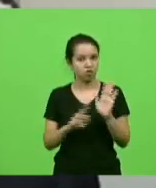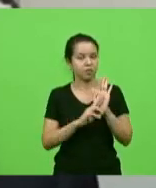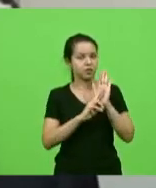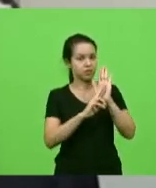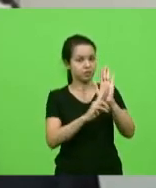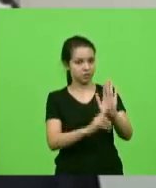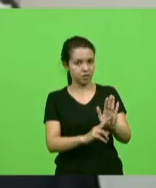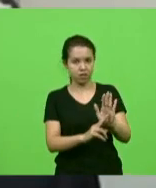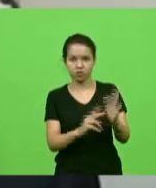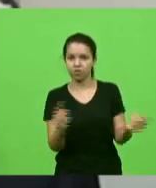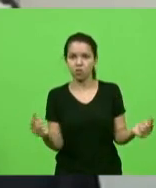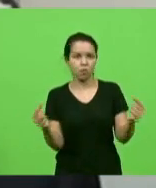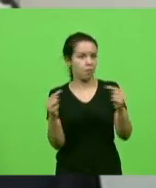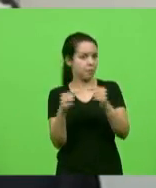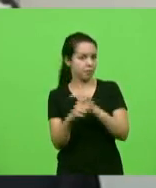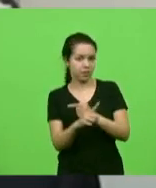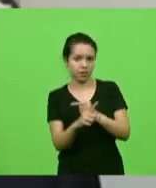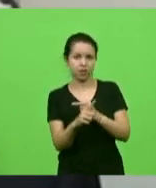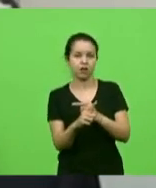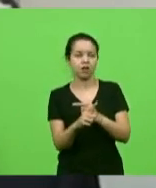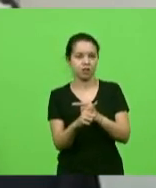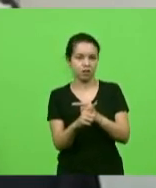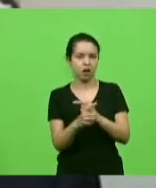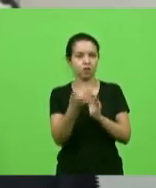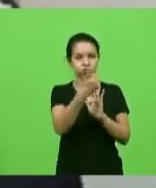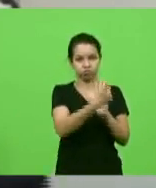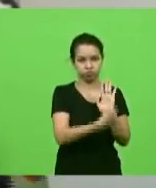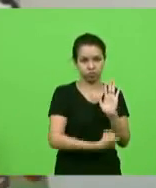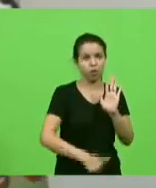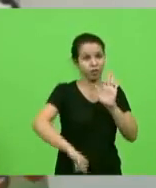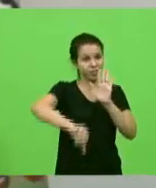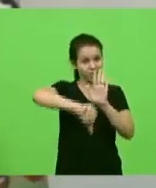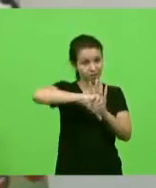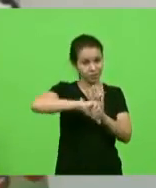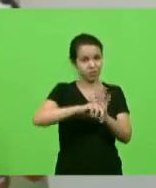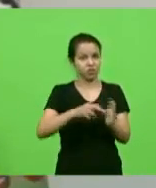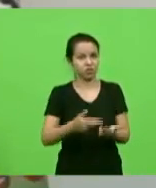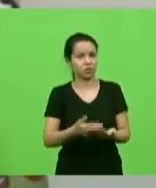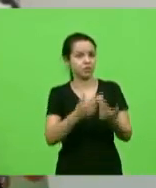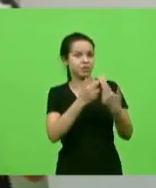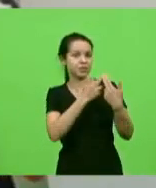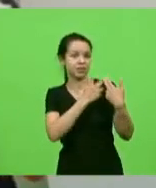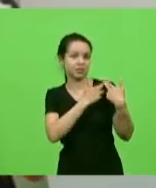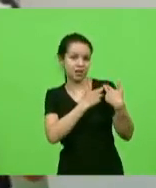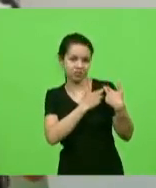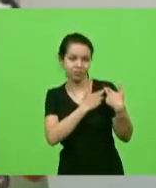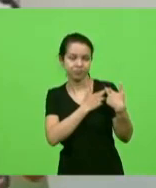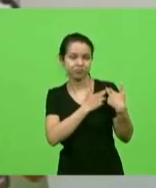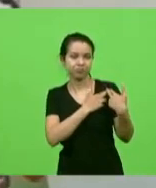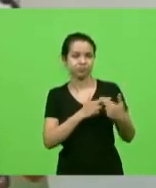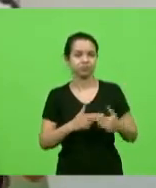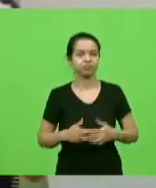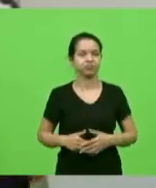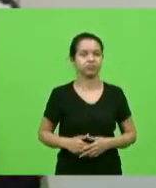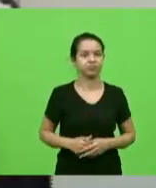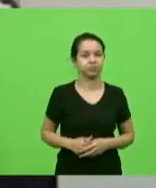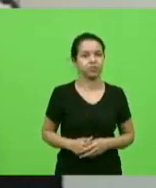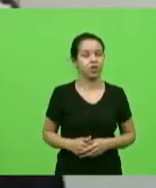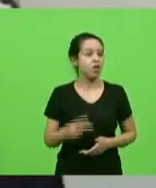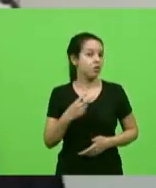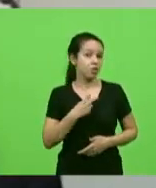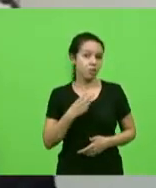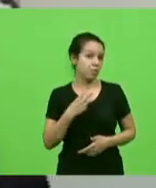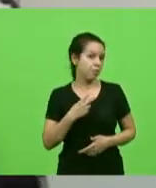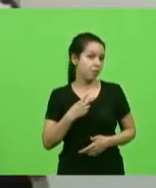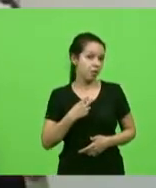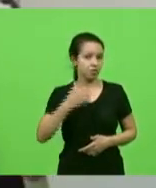não se amoldam ao conteúdo previsto como crime de responsabilidade fiscal não se pode assim